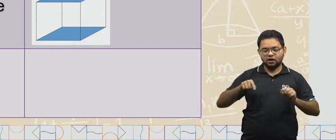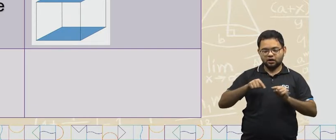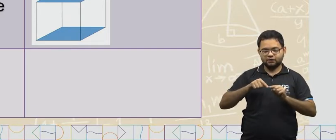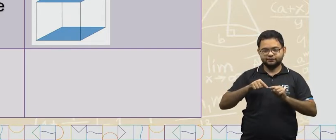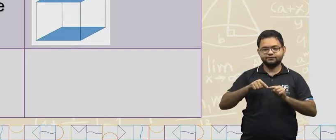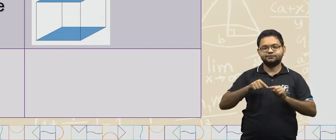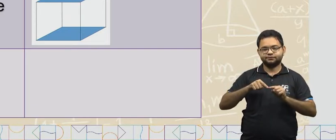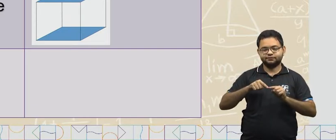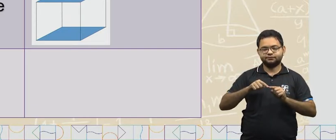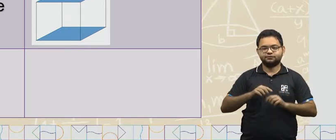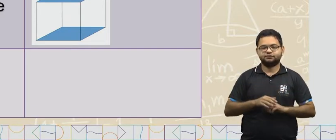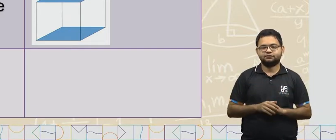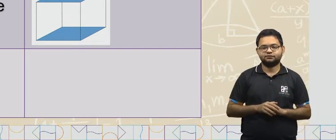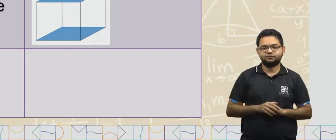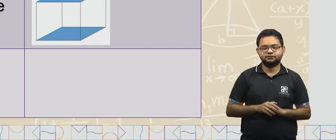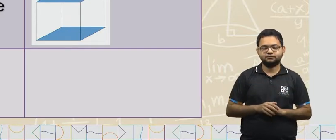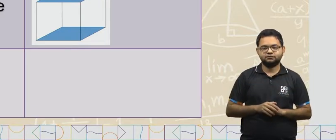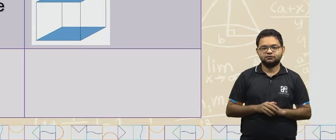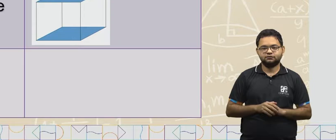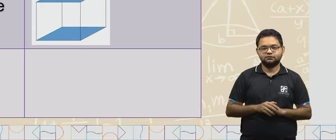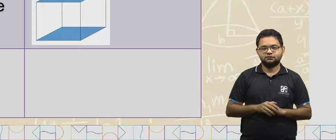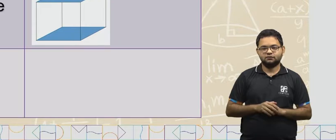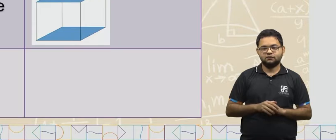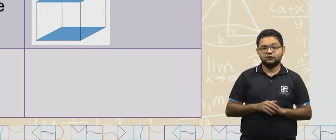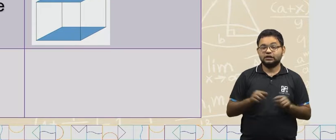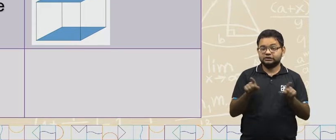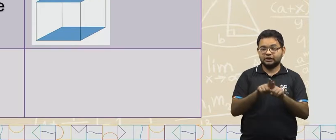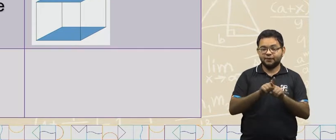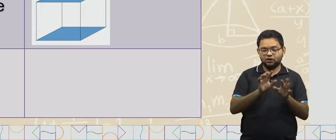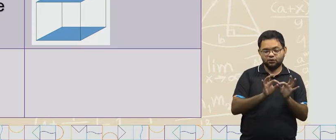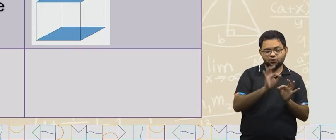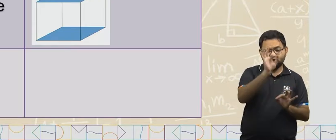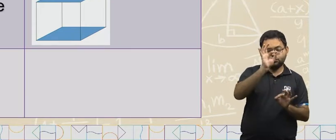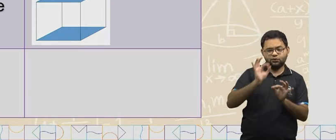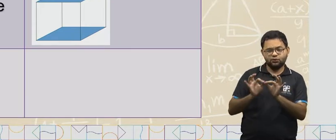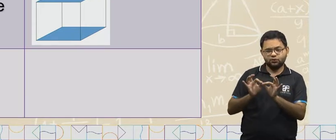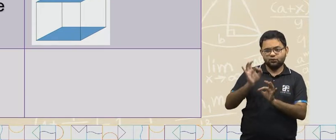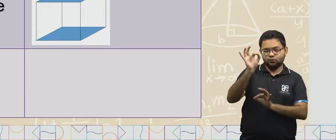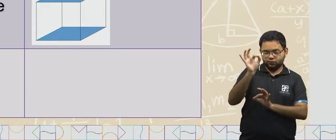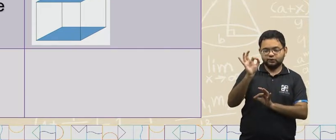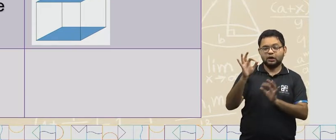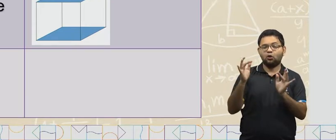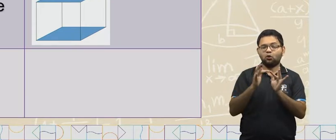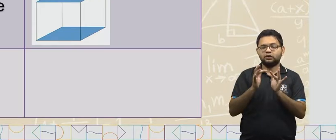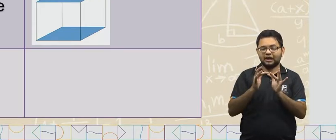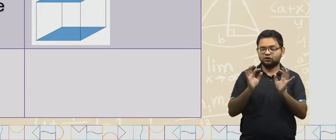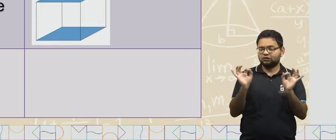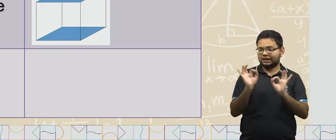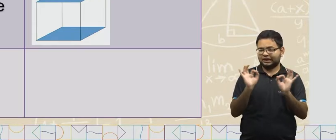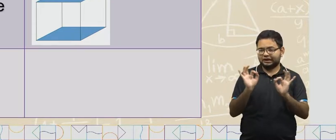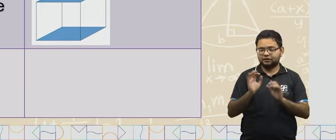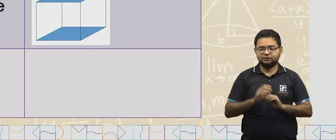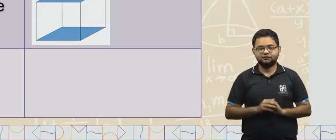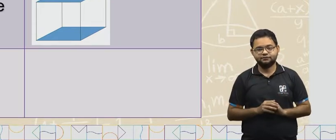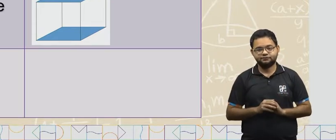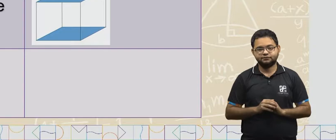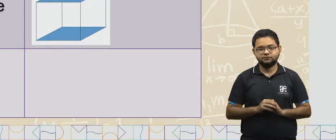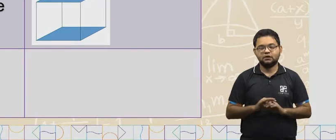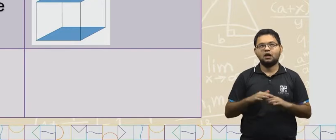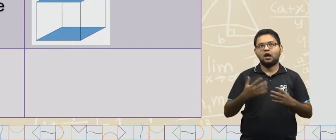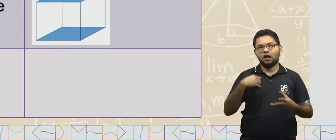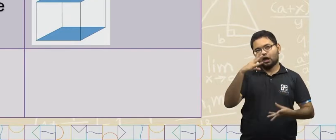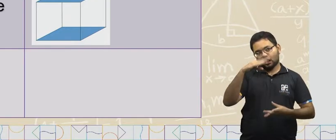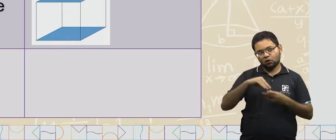o polígono quadrado e com linhas paralelas os ligando. Bom, pela lógica,